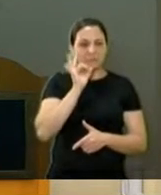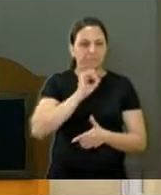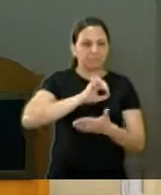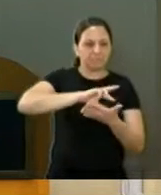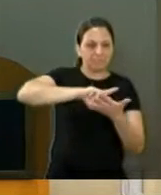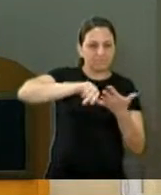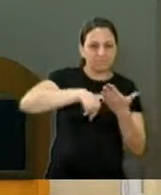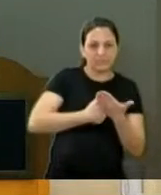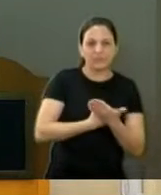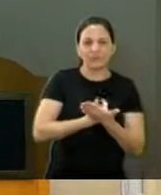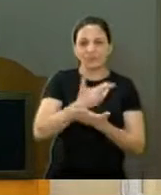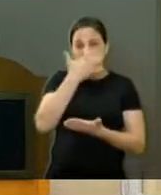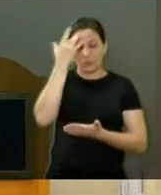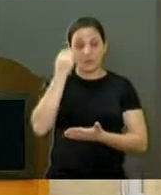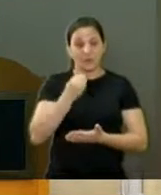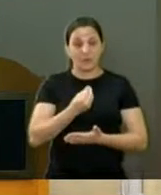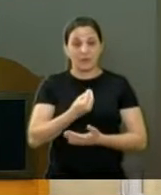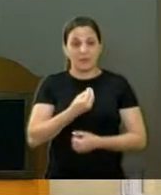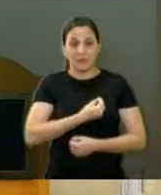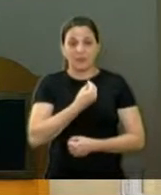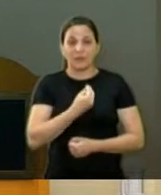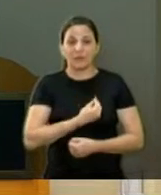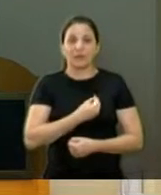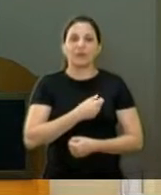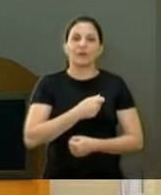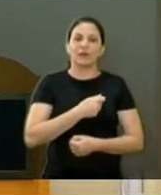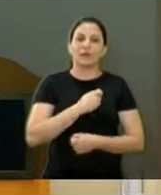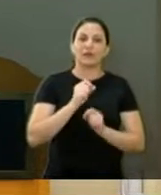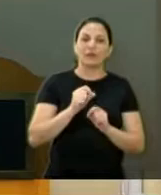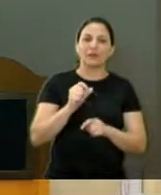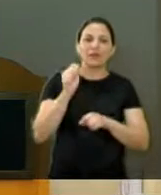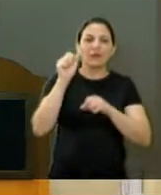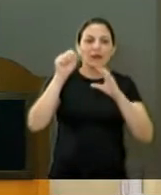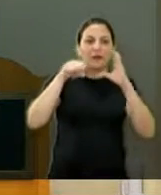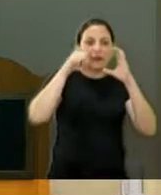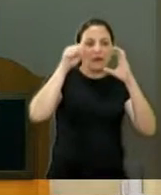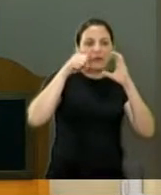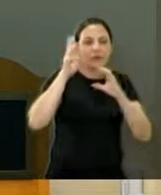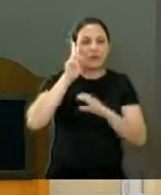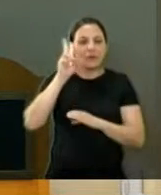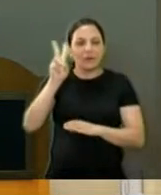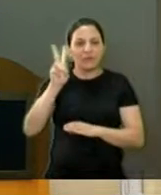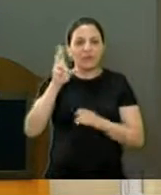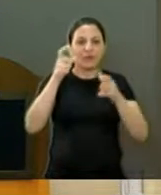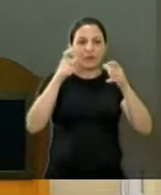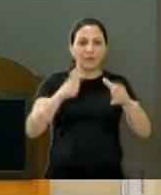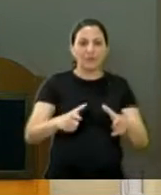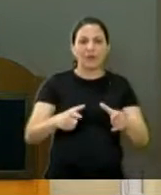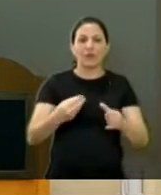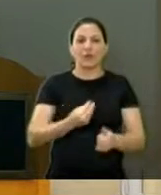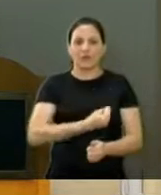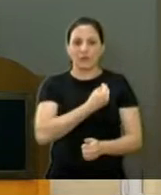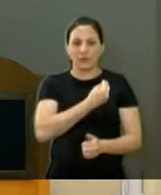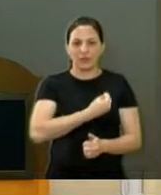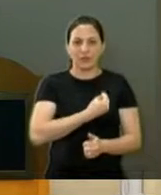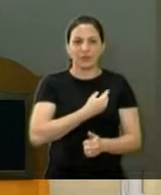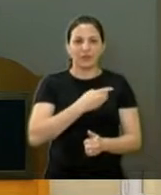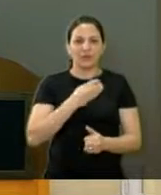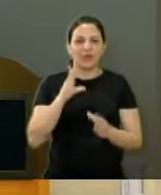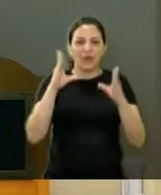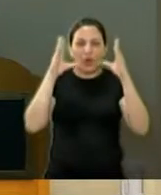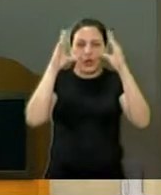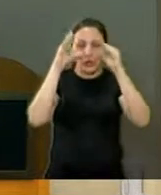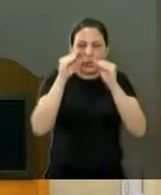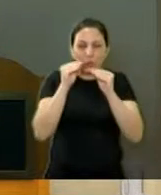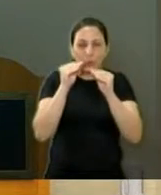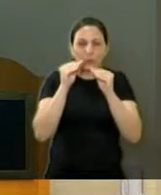mora ali que fala que tenho as pessoas têm as câmeras ele é complicado se morar num lugar escuro à noite